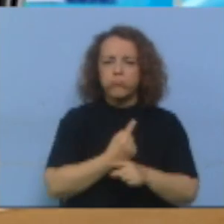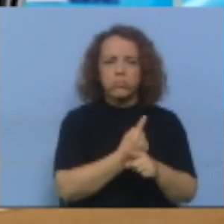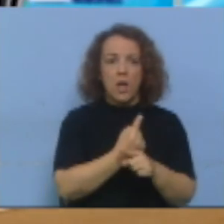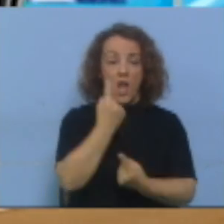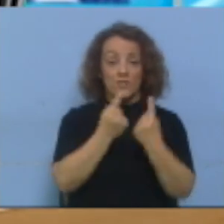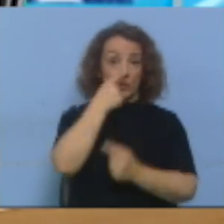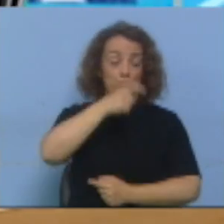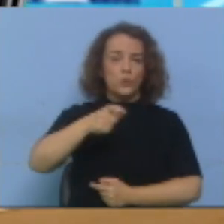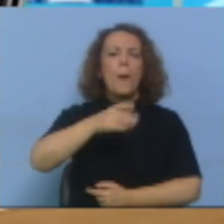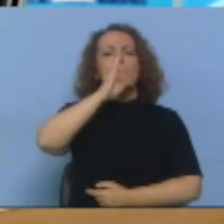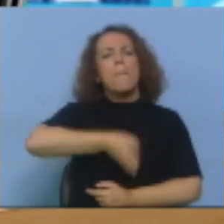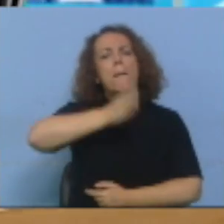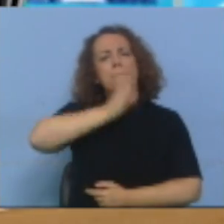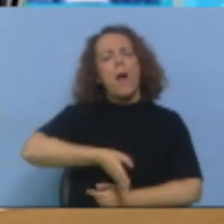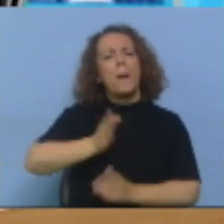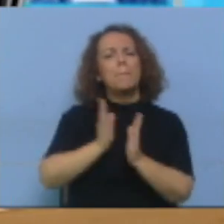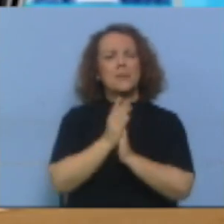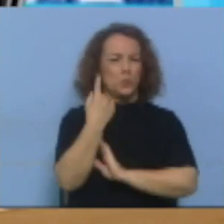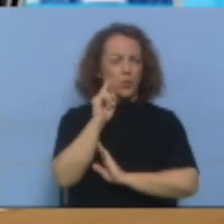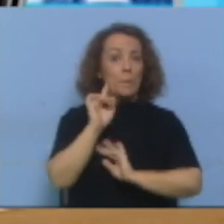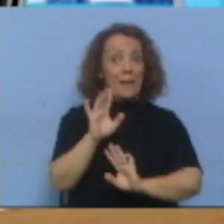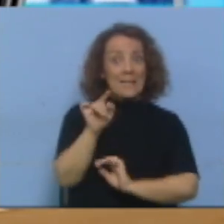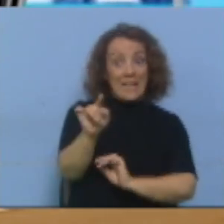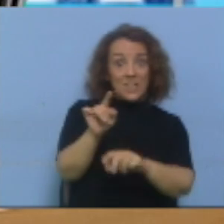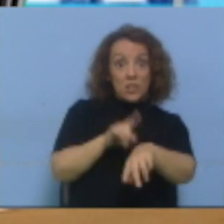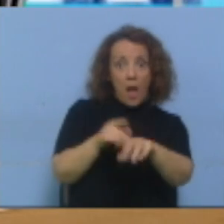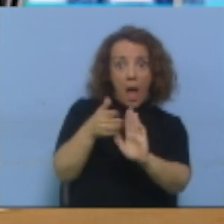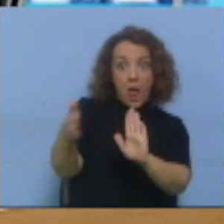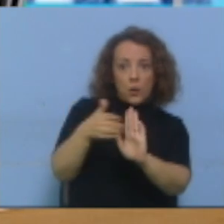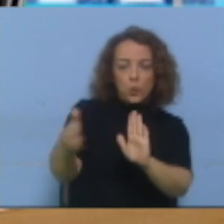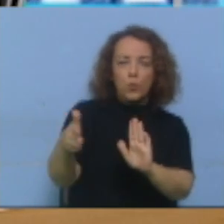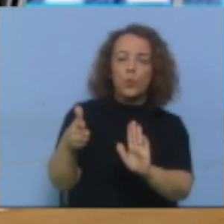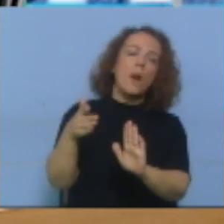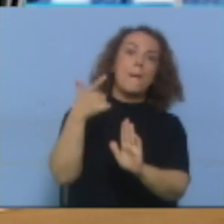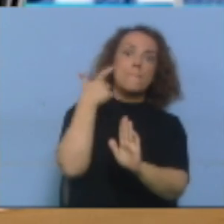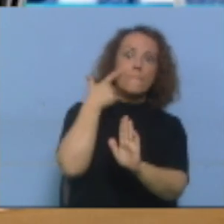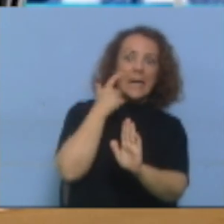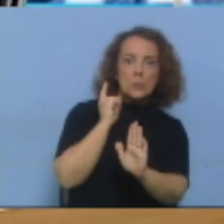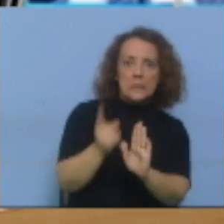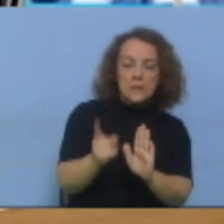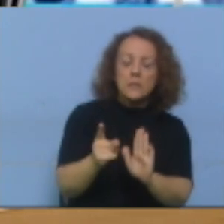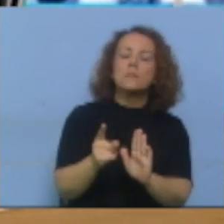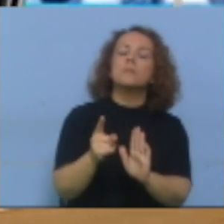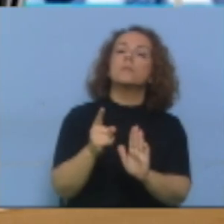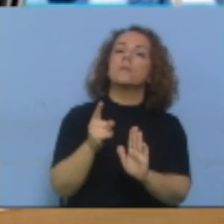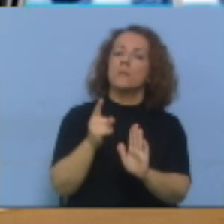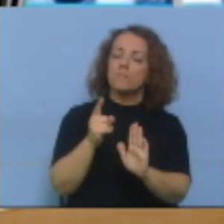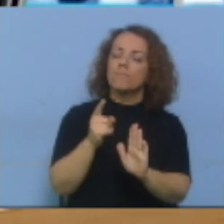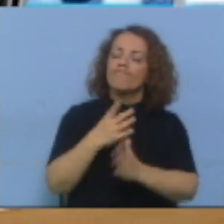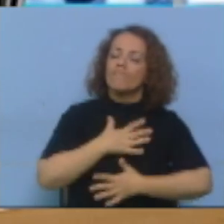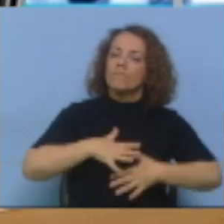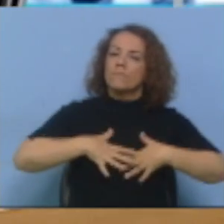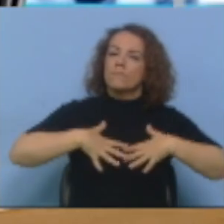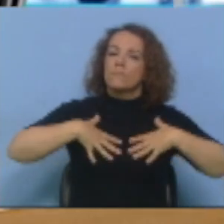têm uma prática regular, mas estes momentos da Paixão do Senhor ajudavam-nos muito a